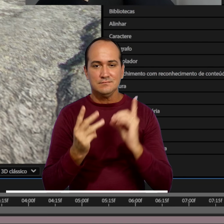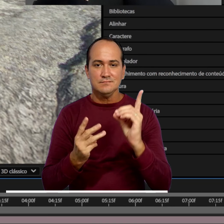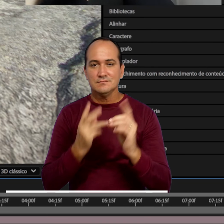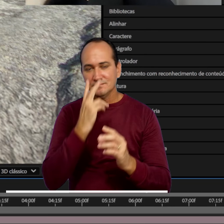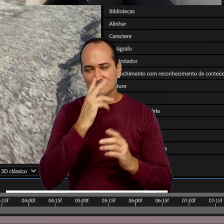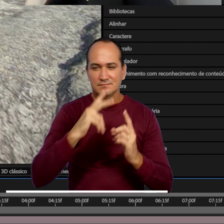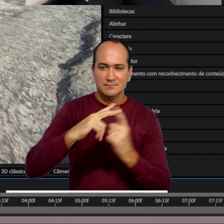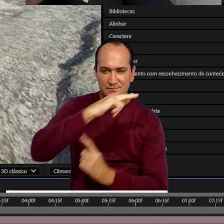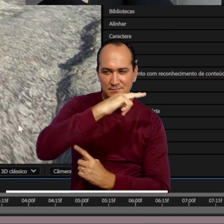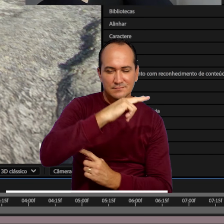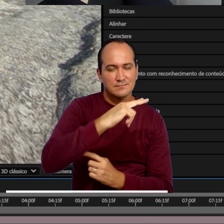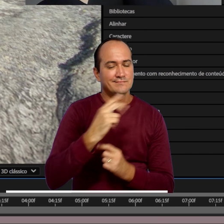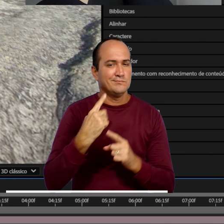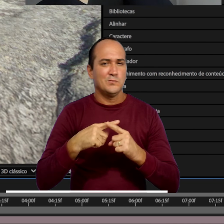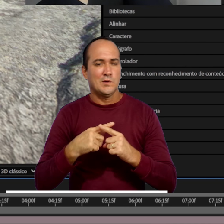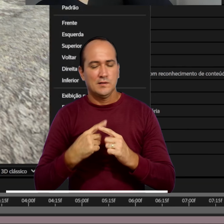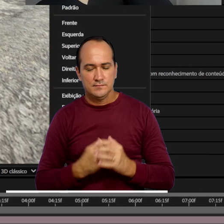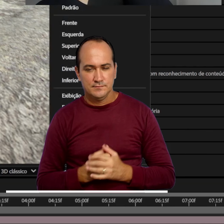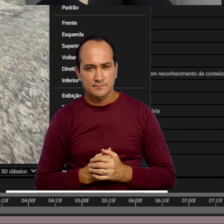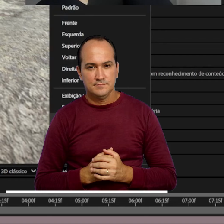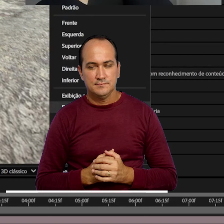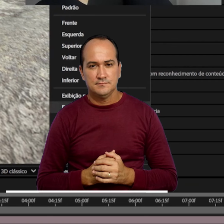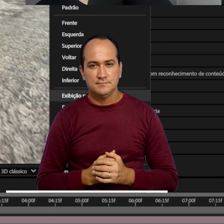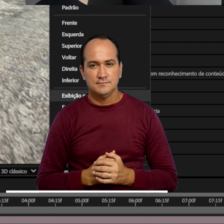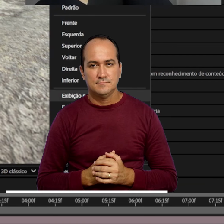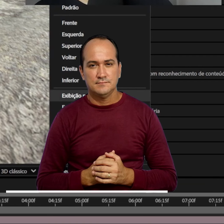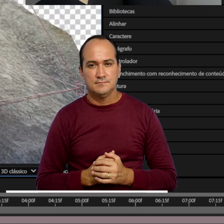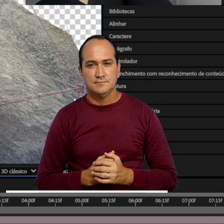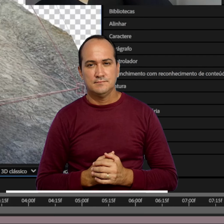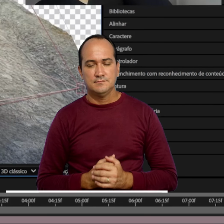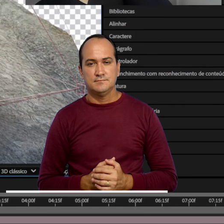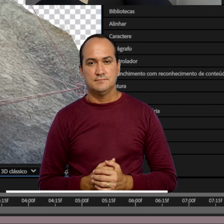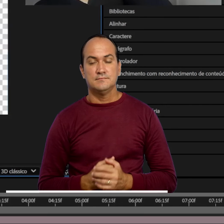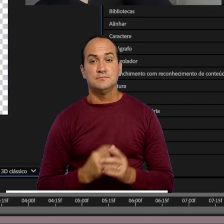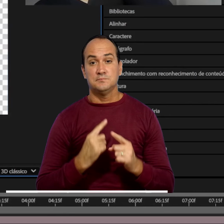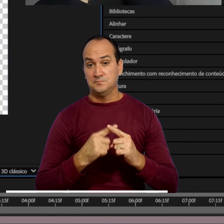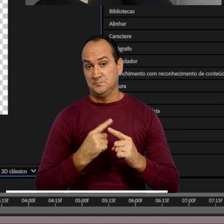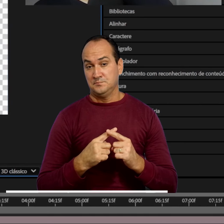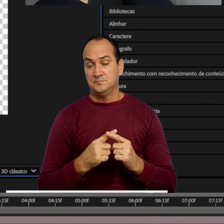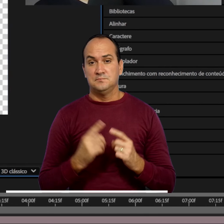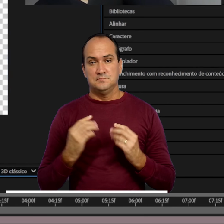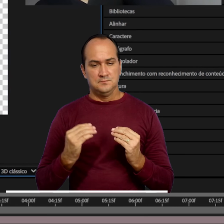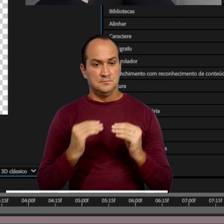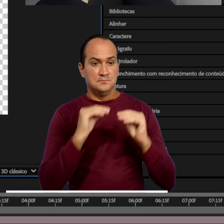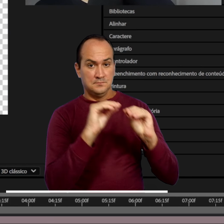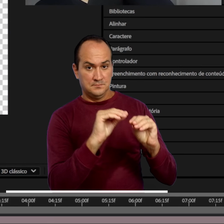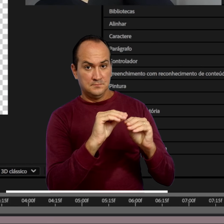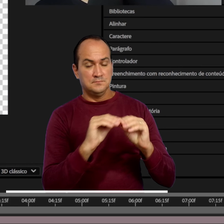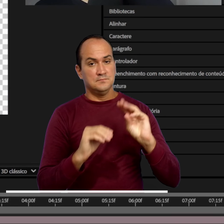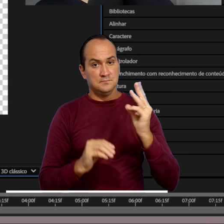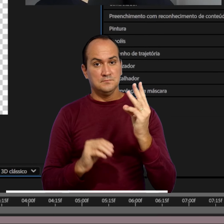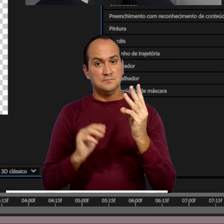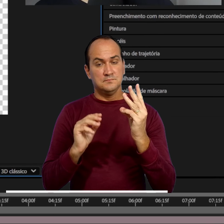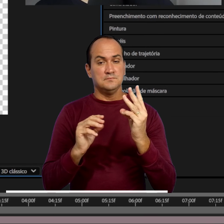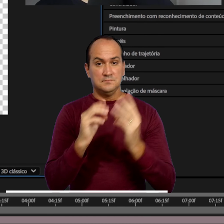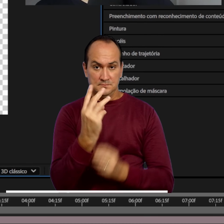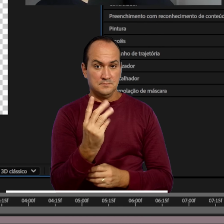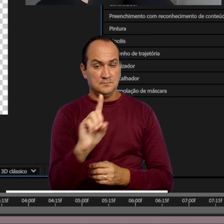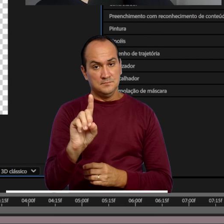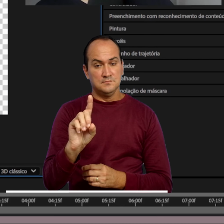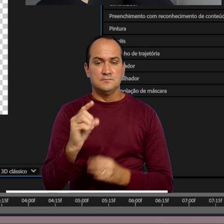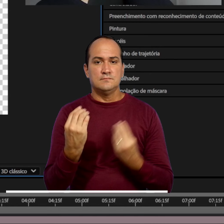3D, ele ficou meio que cortado. Vou mostrar a vocês por quê. Vou voltar aqui, ó. Porque, ó, quando eu coloquei ele ali em 3D,